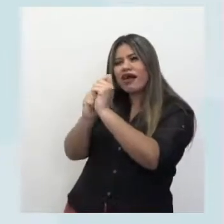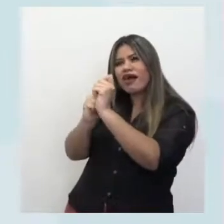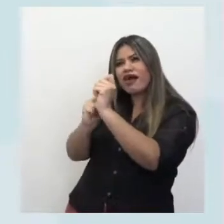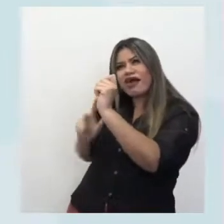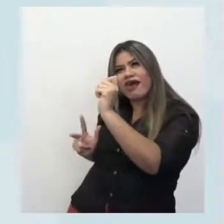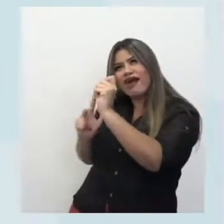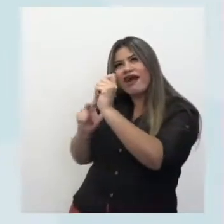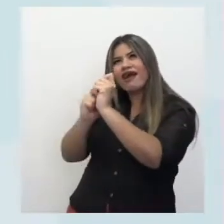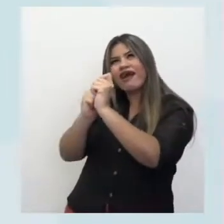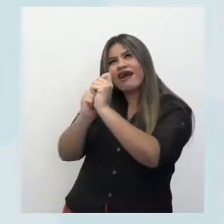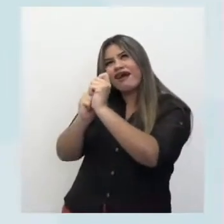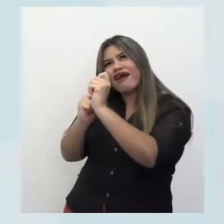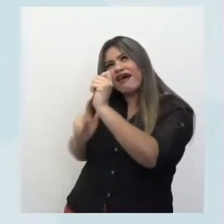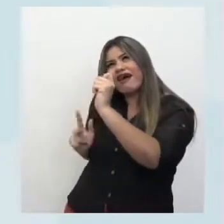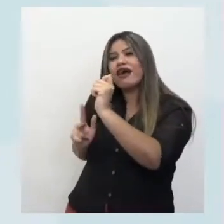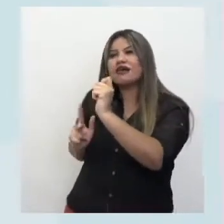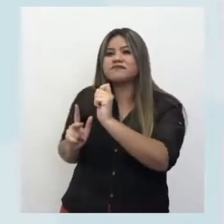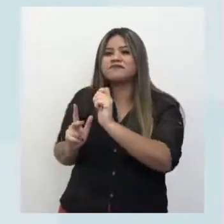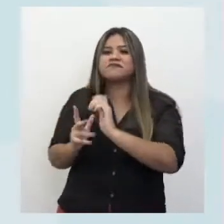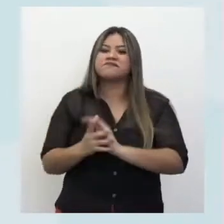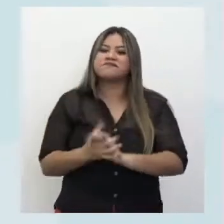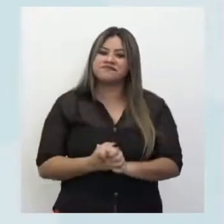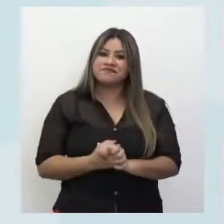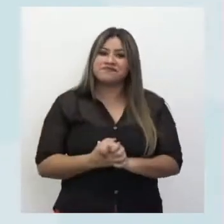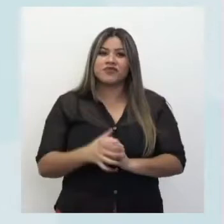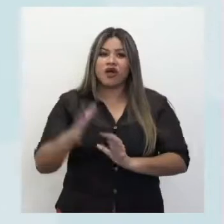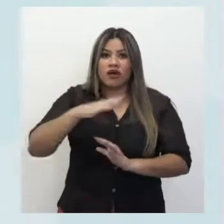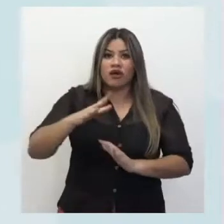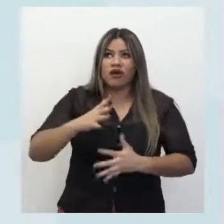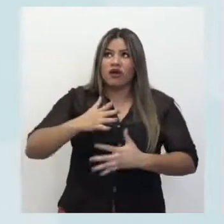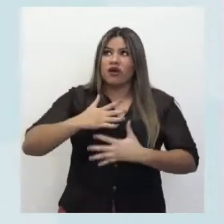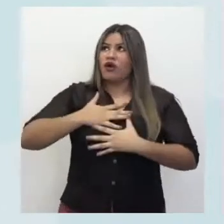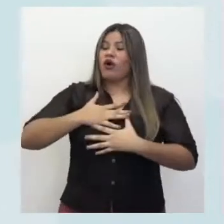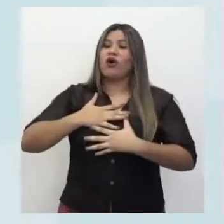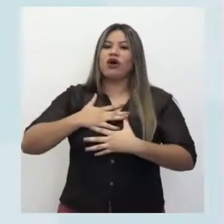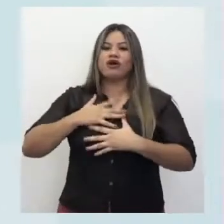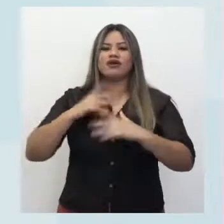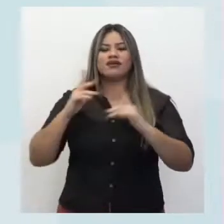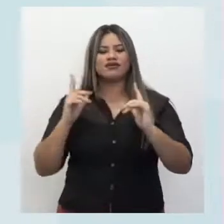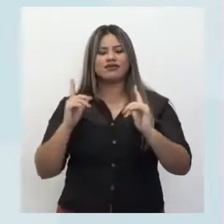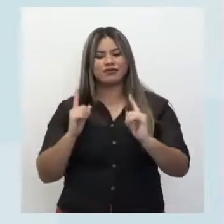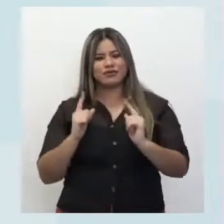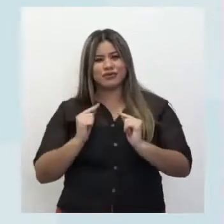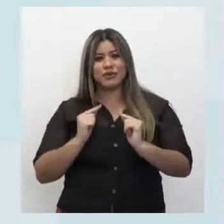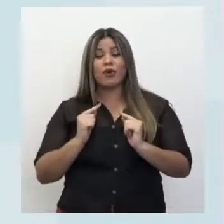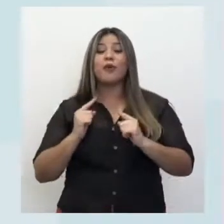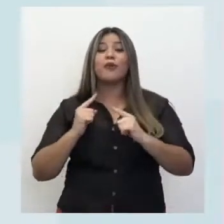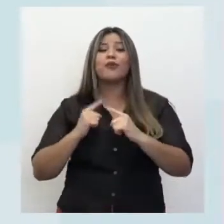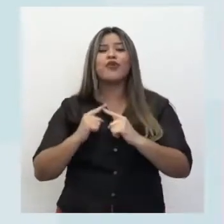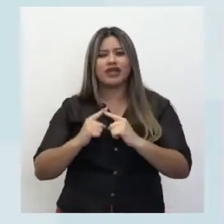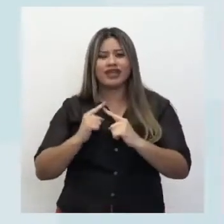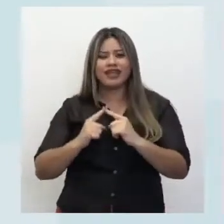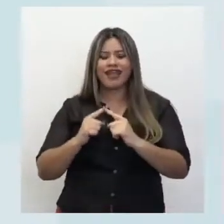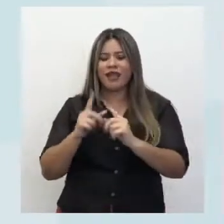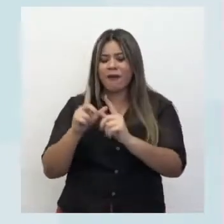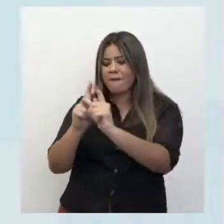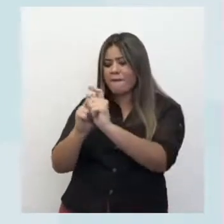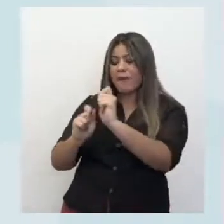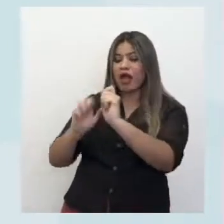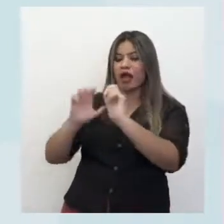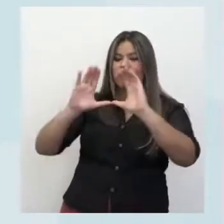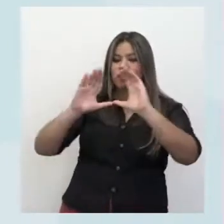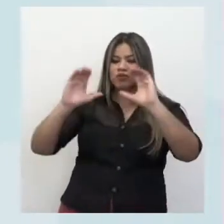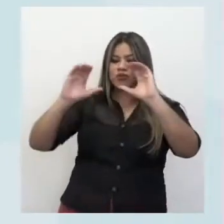mau-ir. Espanto e alívio. A cada flechada do garotinho, o céu subia um bom pedaço.